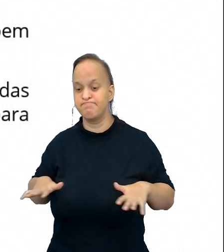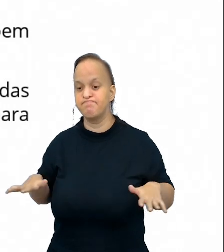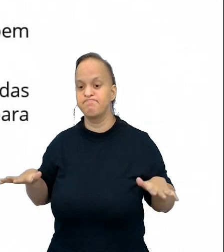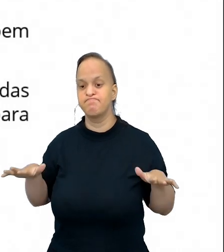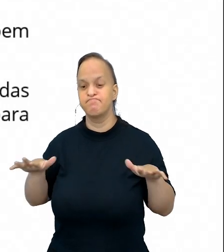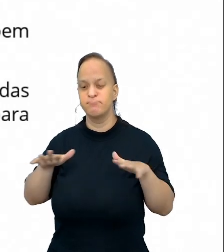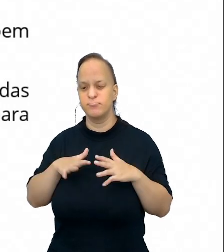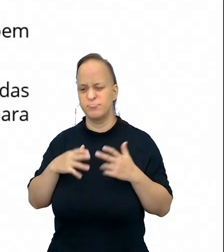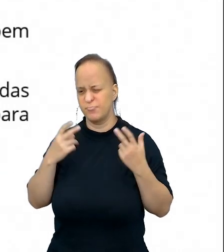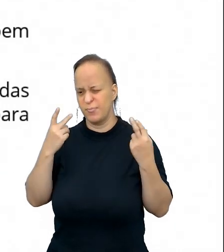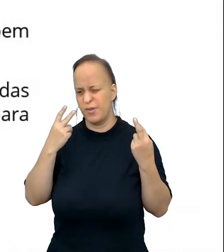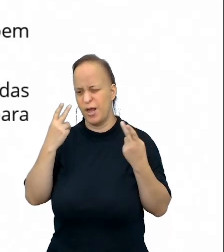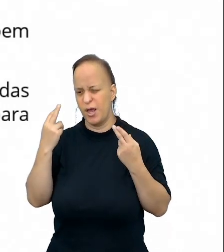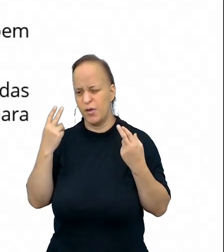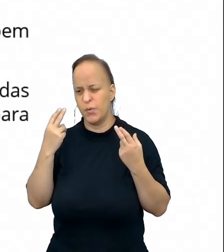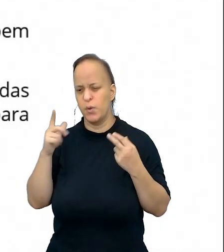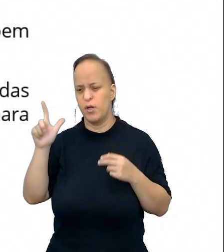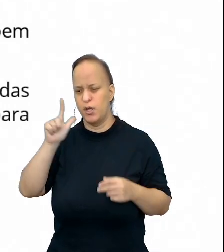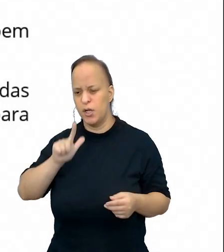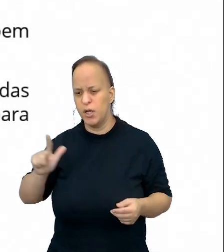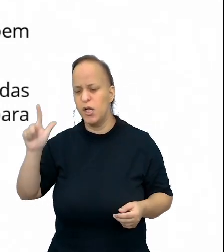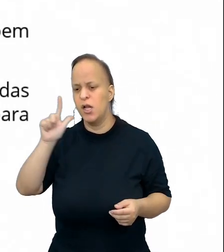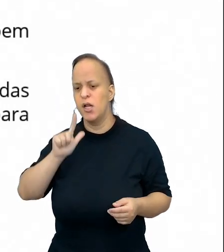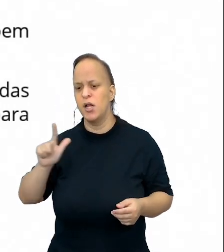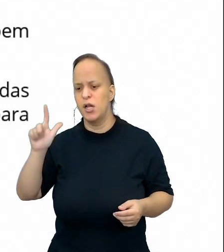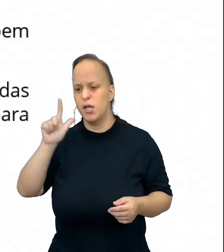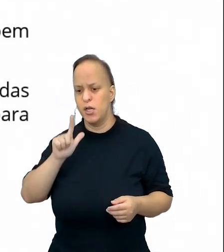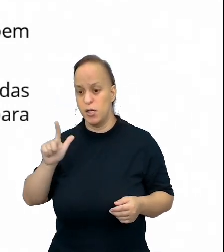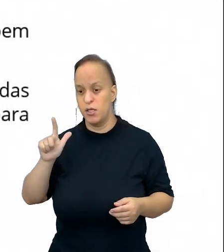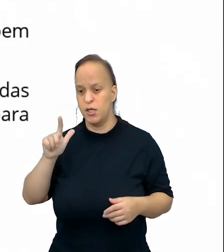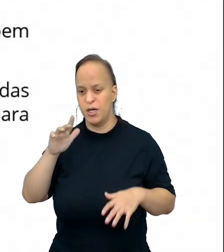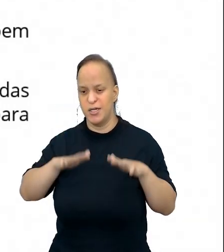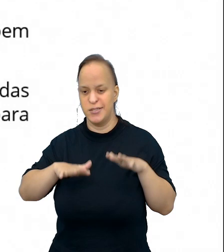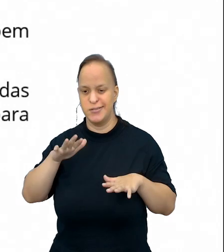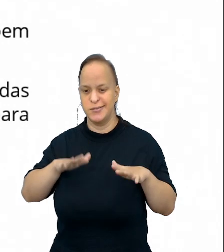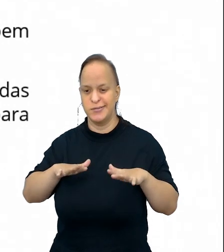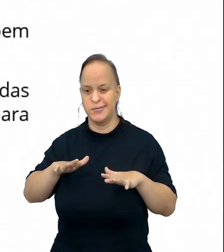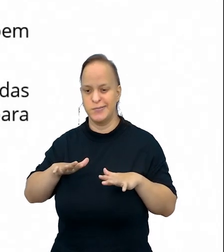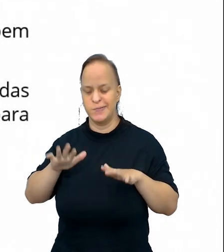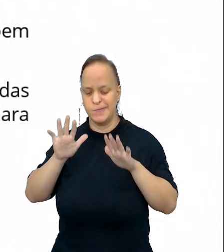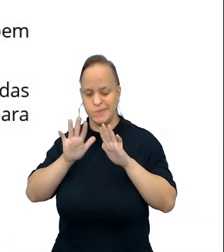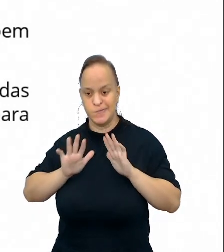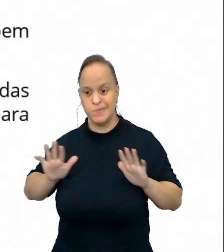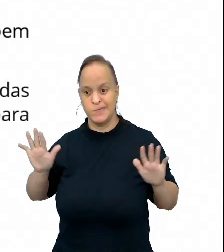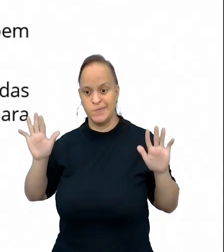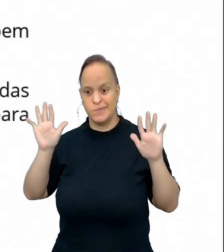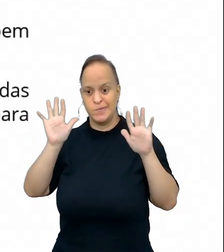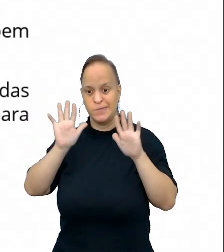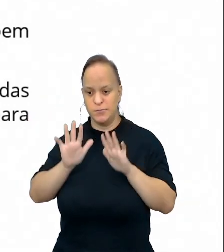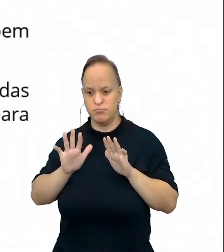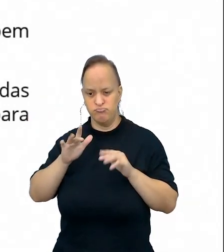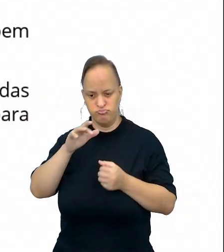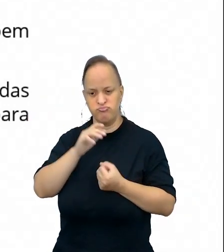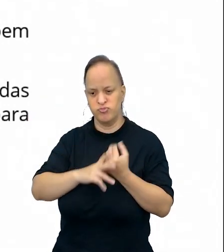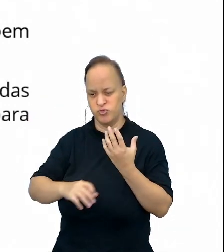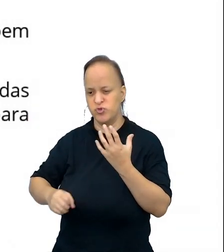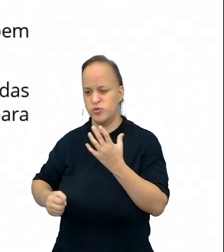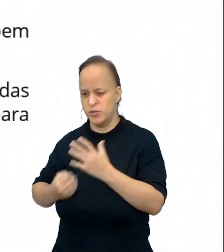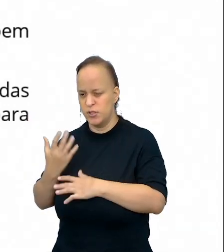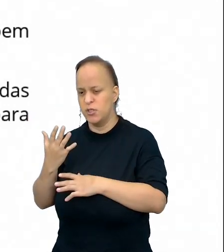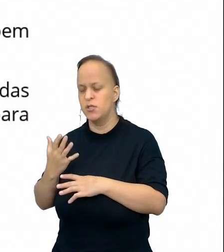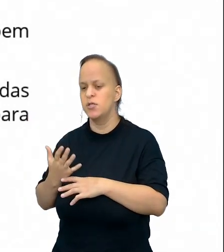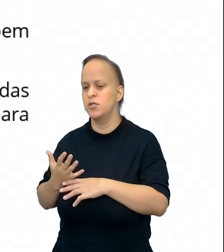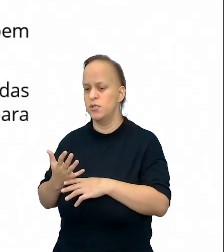usado na literatura, né, onde se coloca, às vezes, cenas com rubricas, cria-se também um